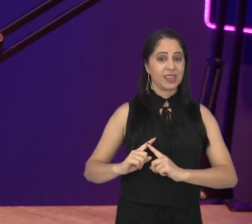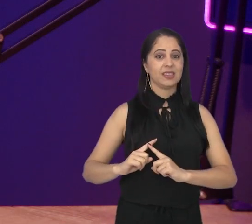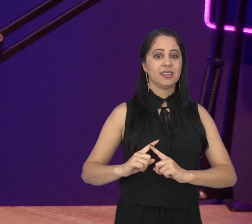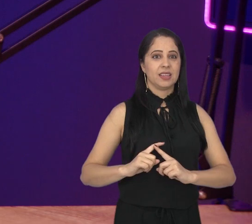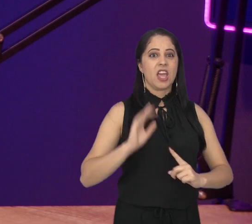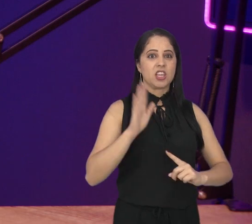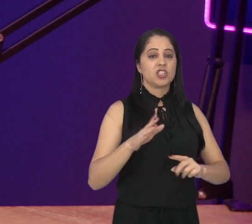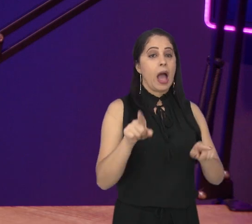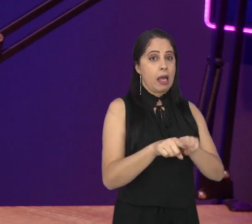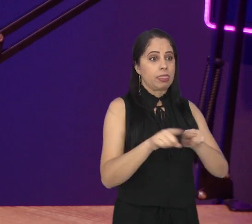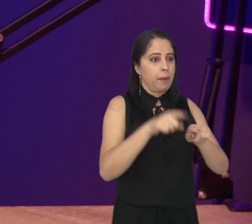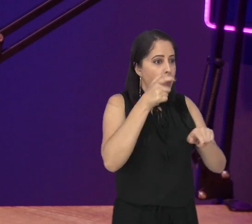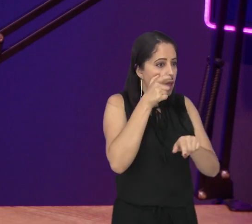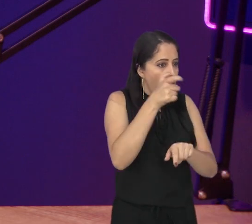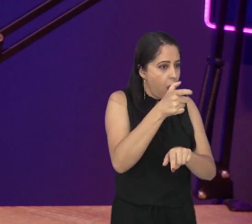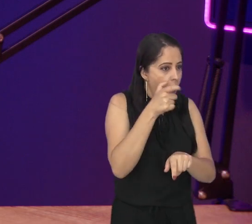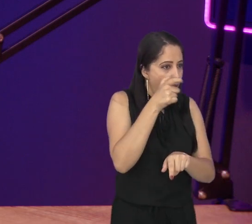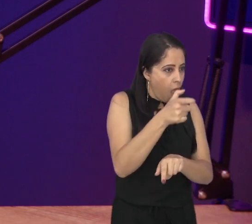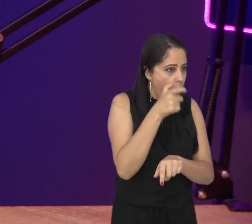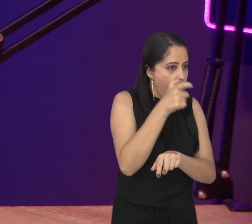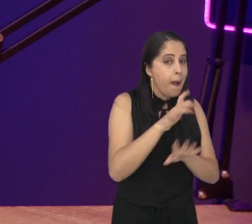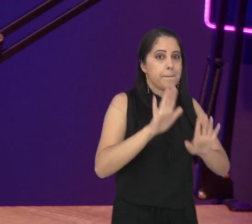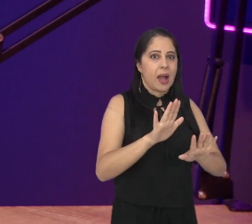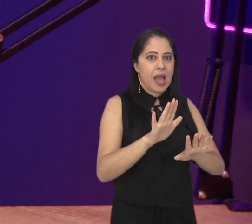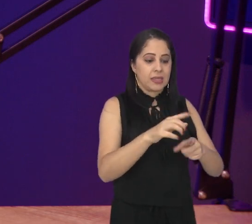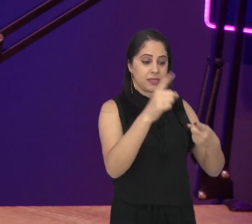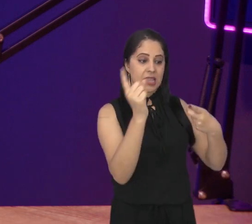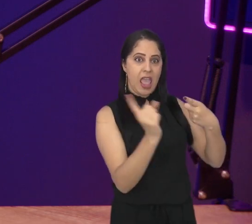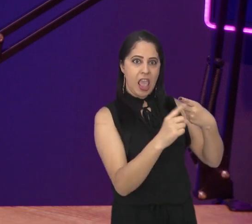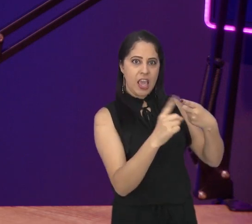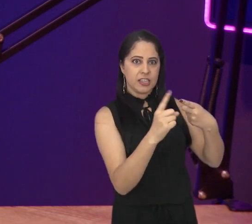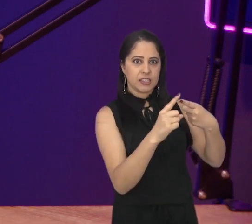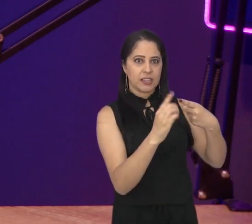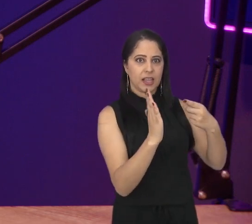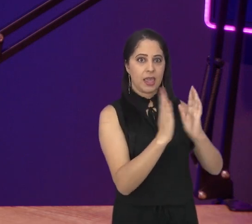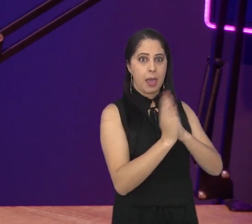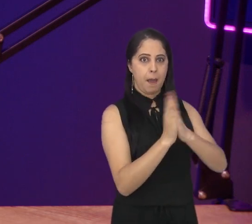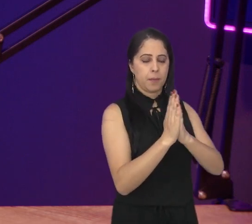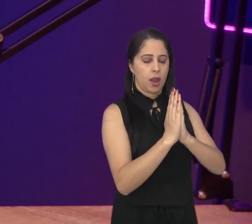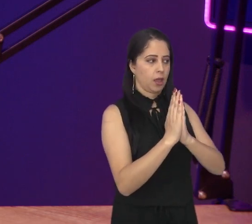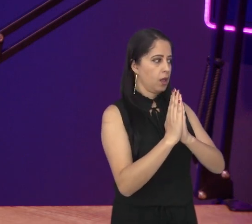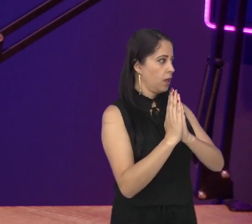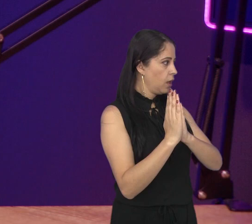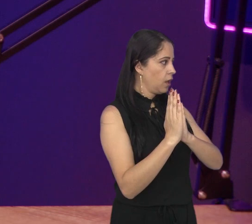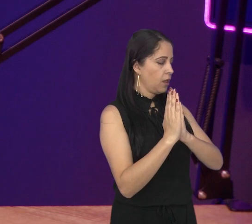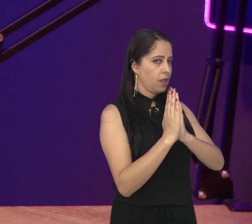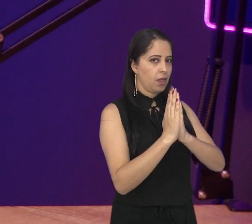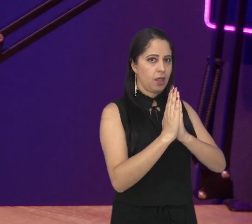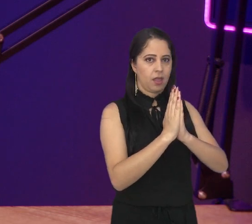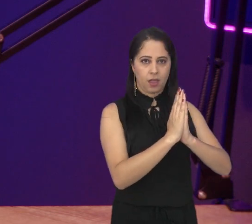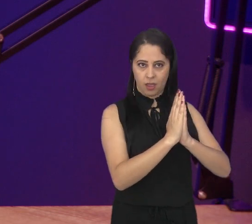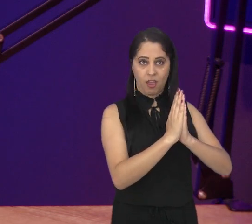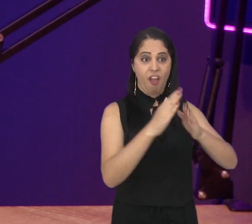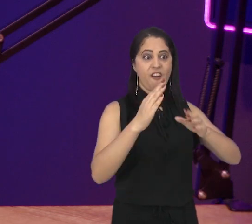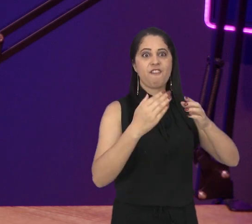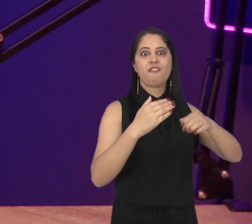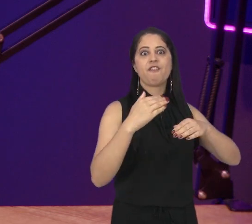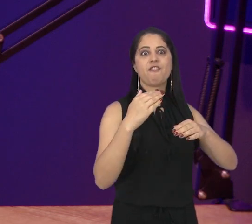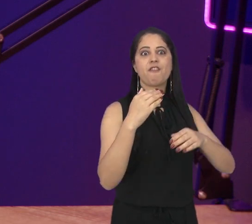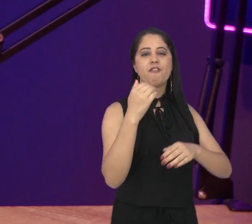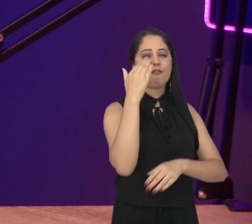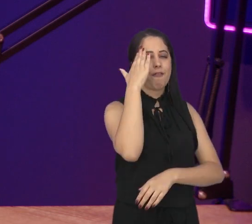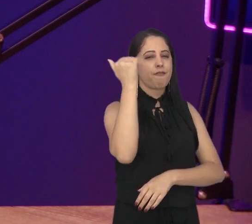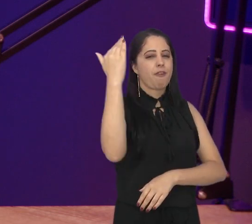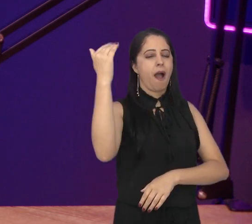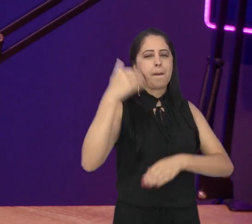horas assistidas, então a gente tem um ranking aí dos mais assistidos, mas eu acredito que não foi atualizado ainda, né, desse ano,